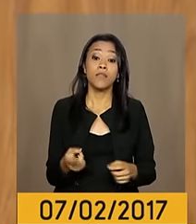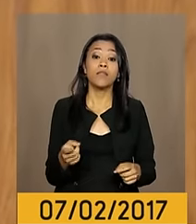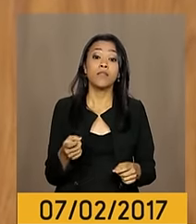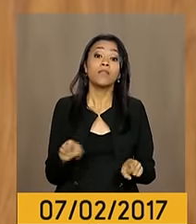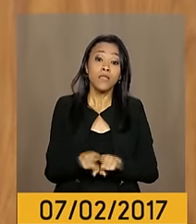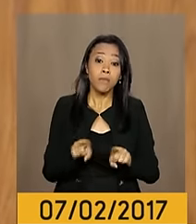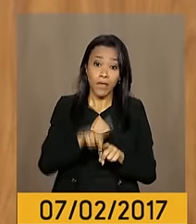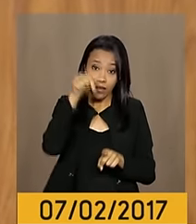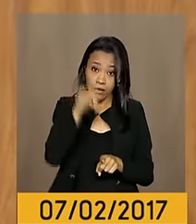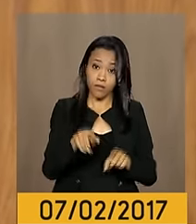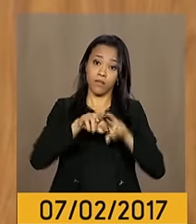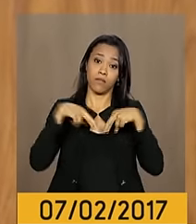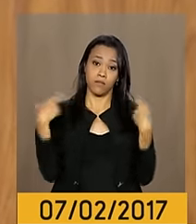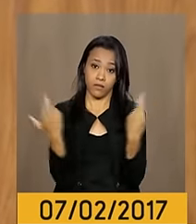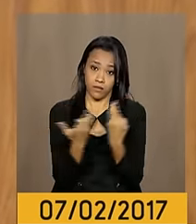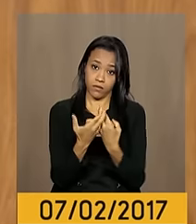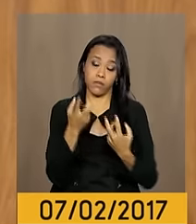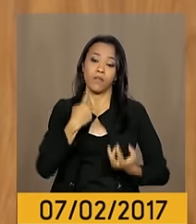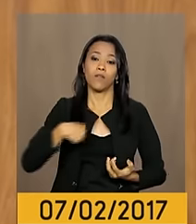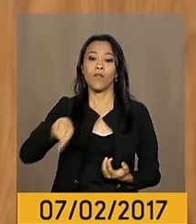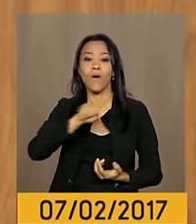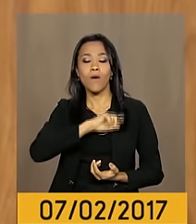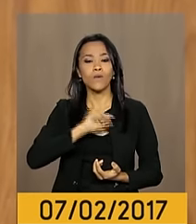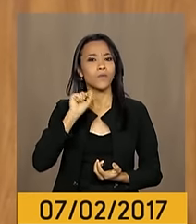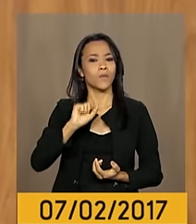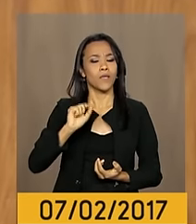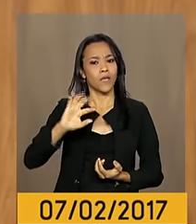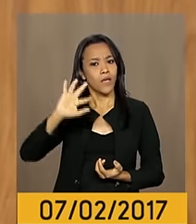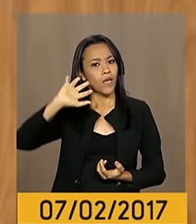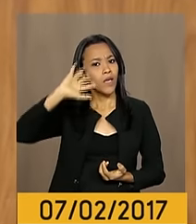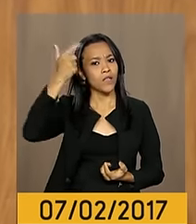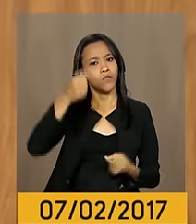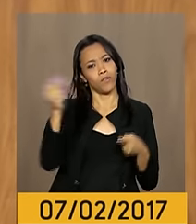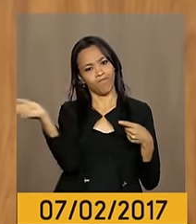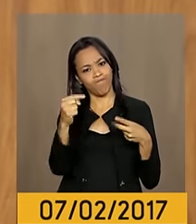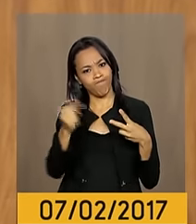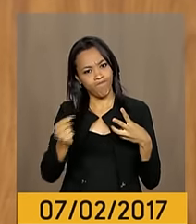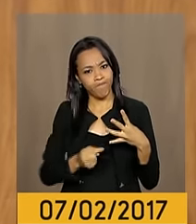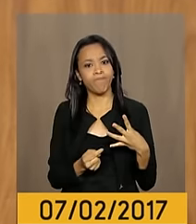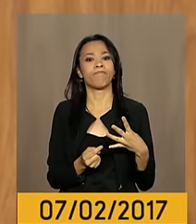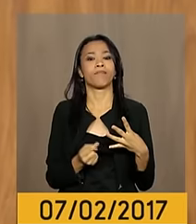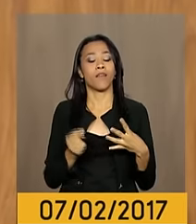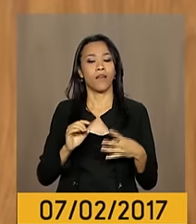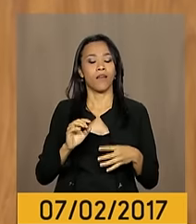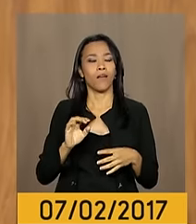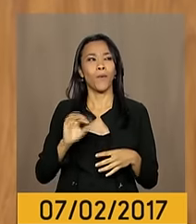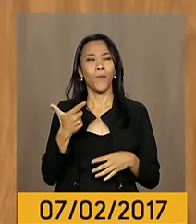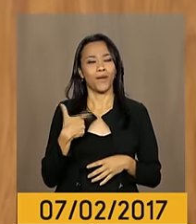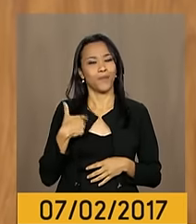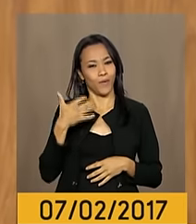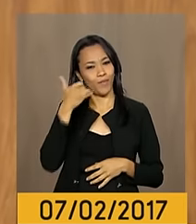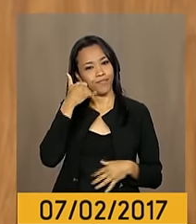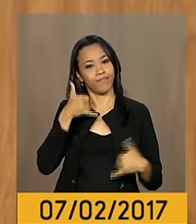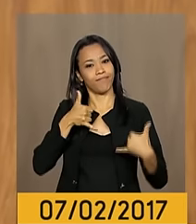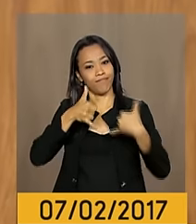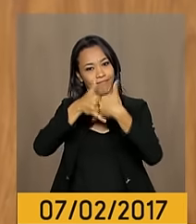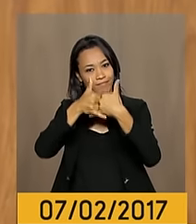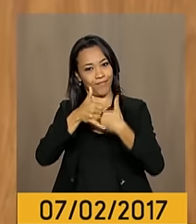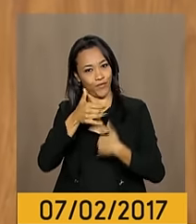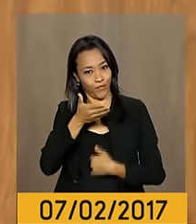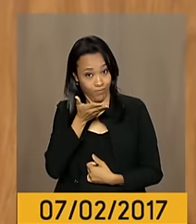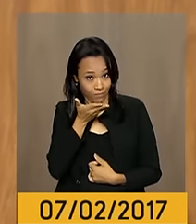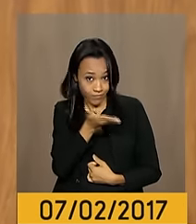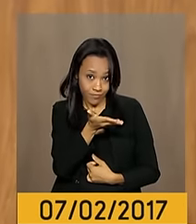reunião nós buscamos resultados concretos Aliás quando falei o telefone com o